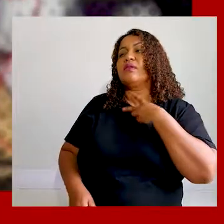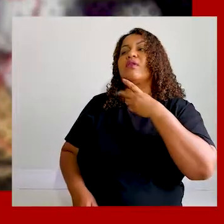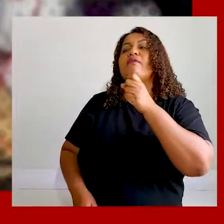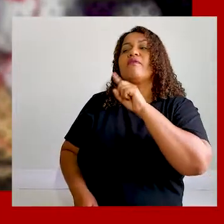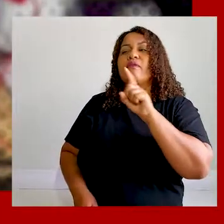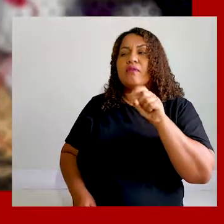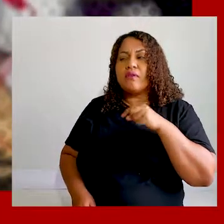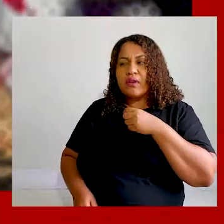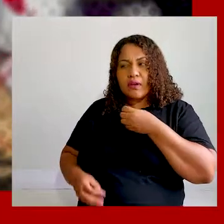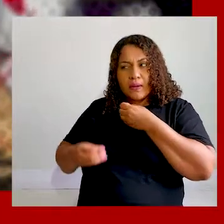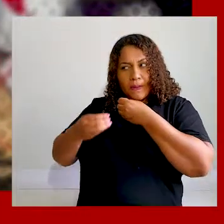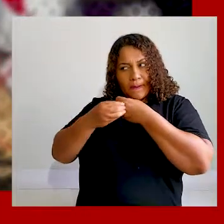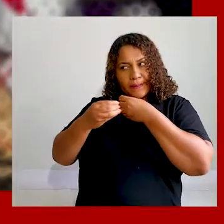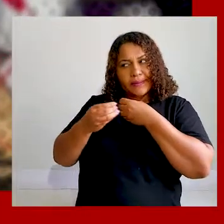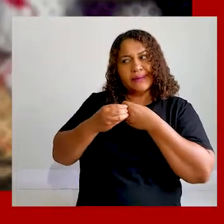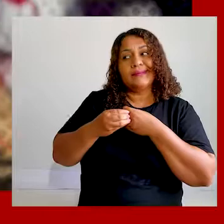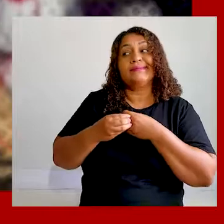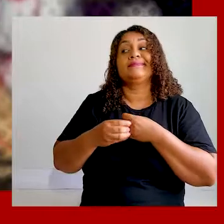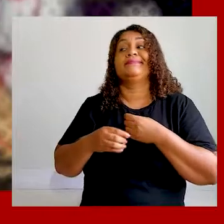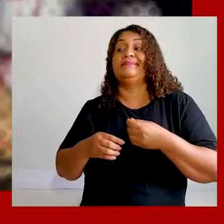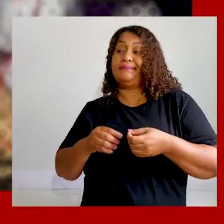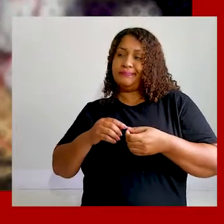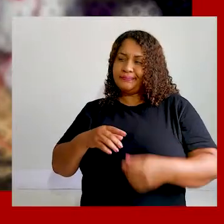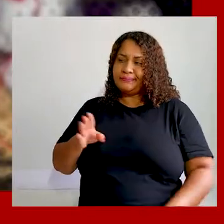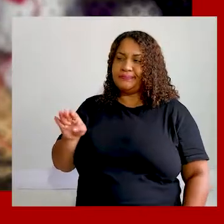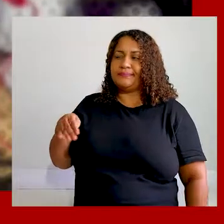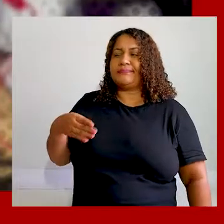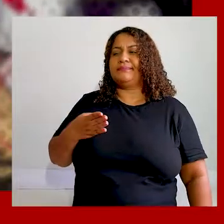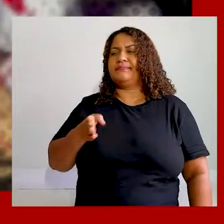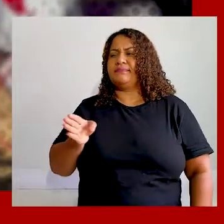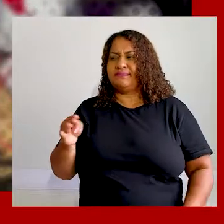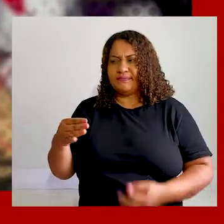Estou bem perto.